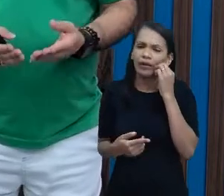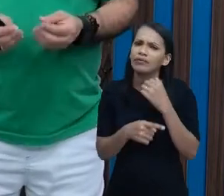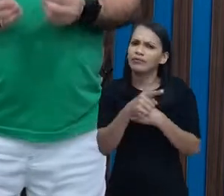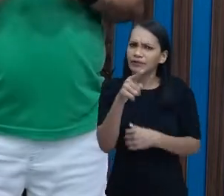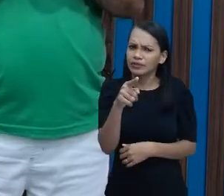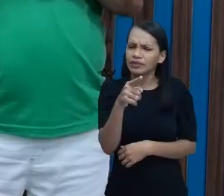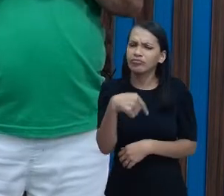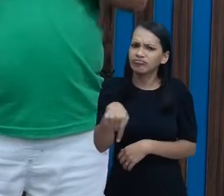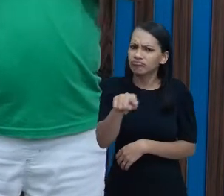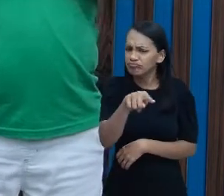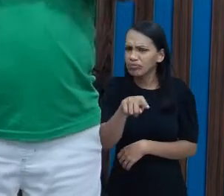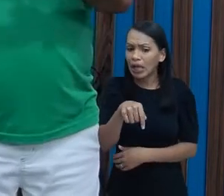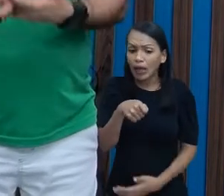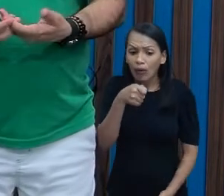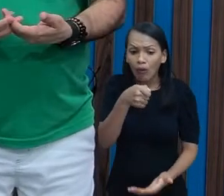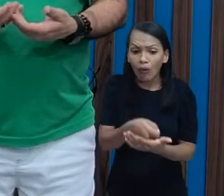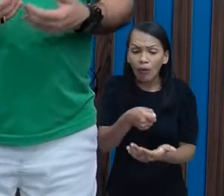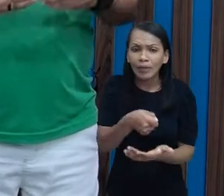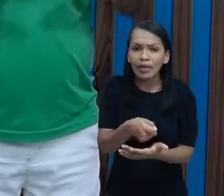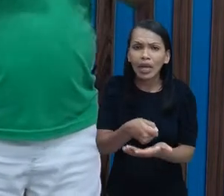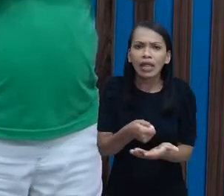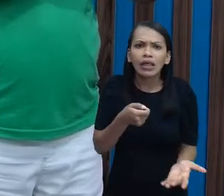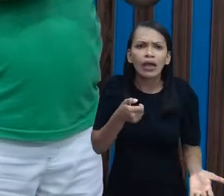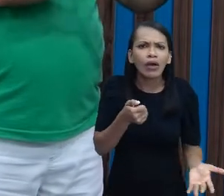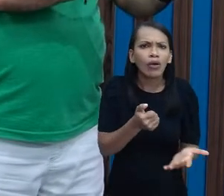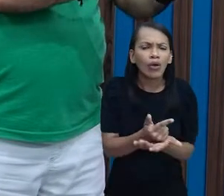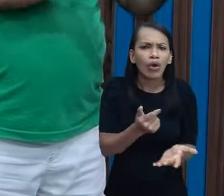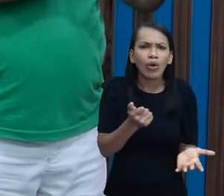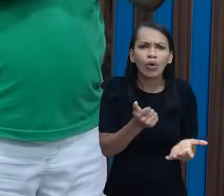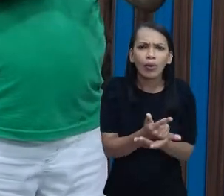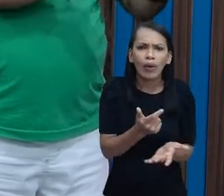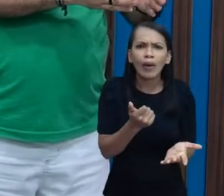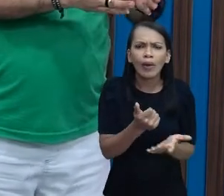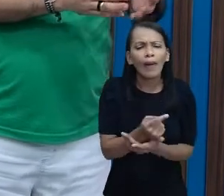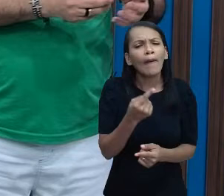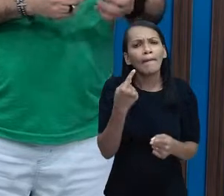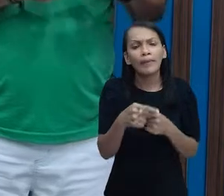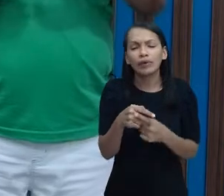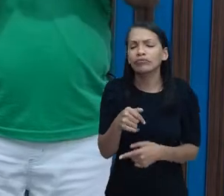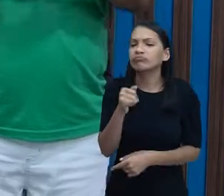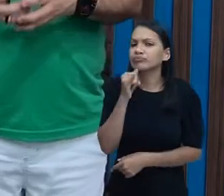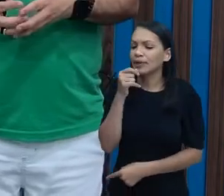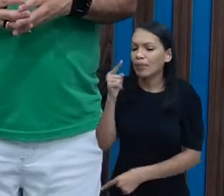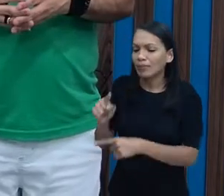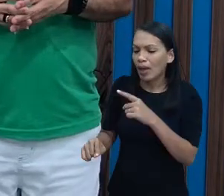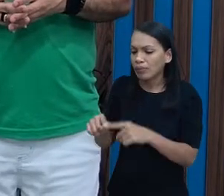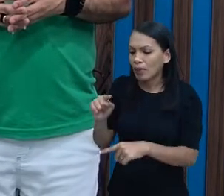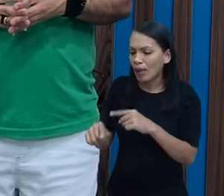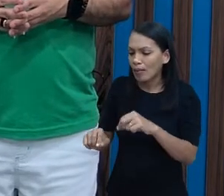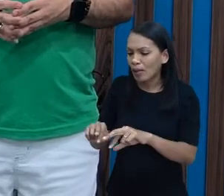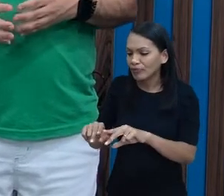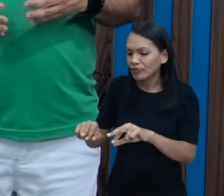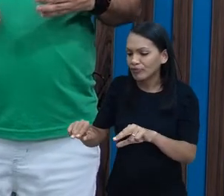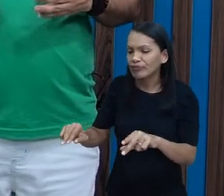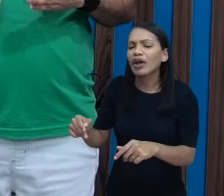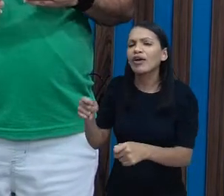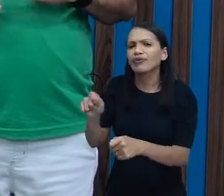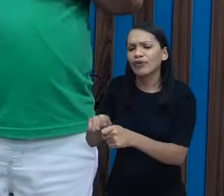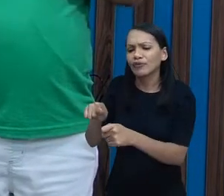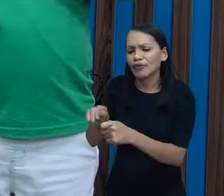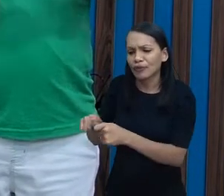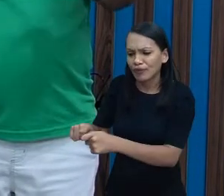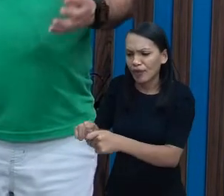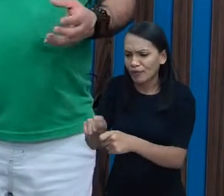imposição do consumo daquele excedente de produção desses países industrializados. Então,